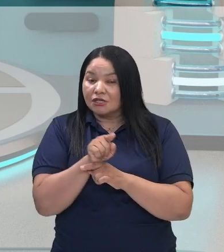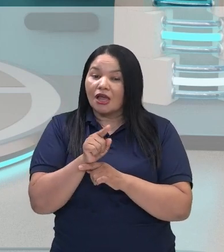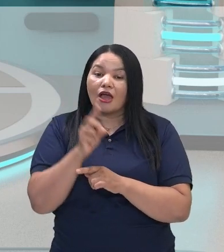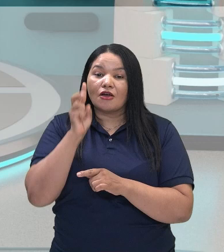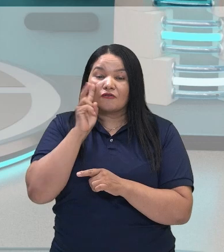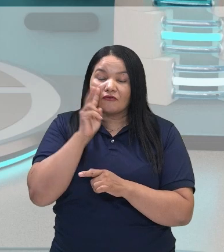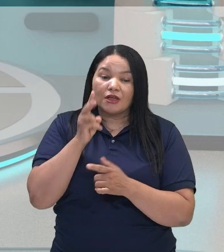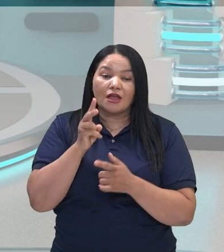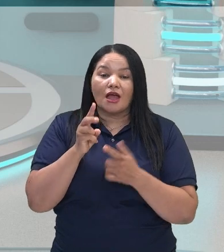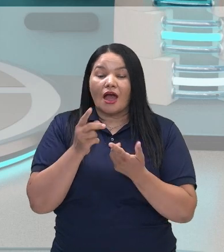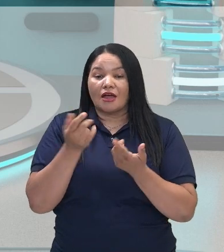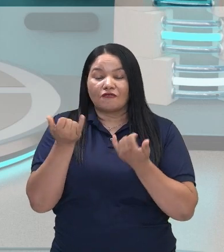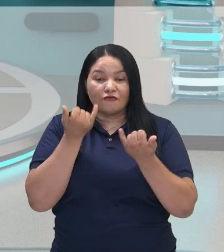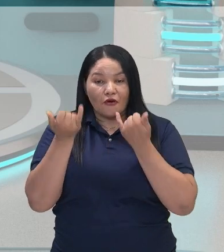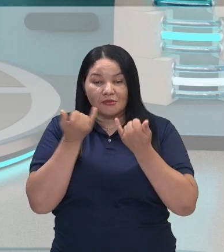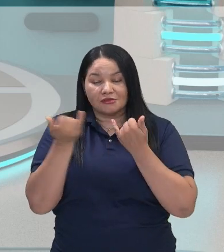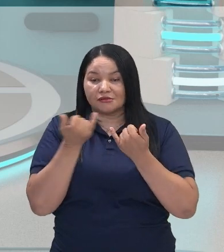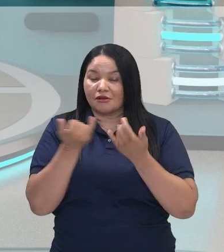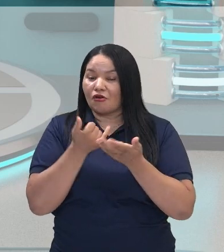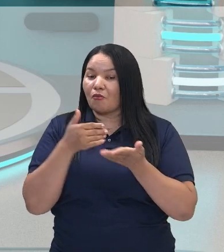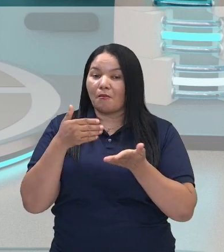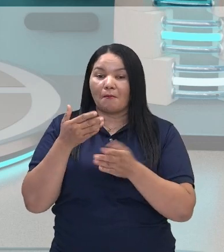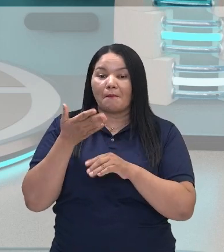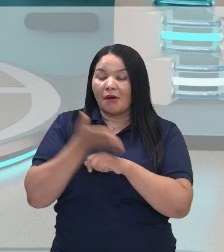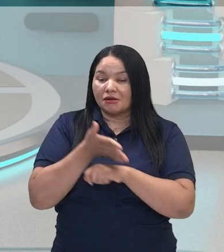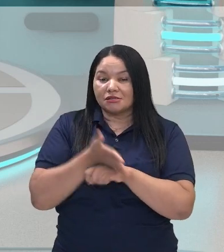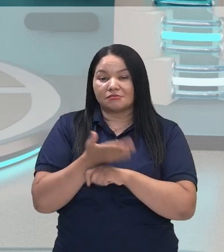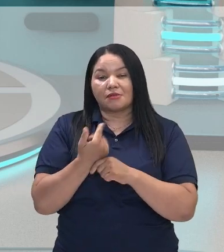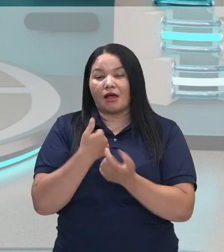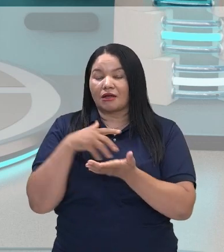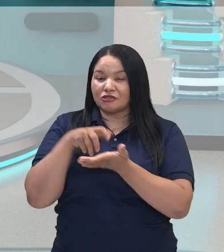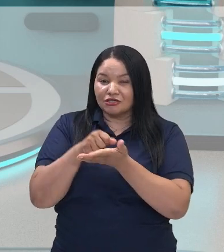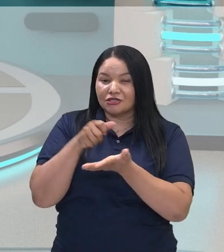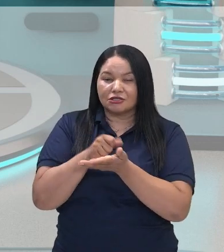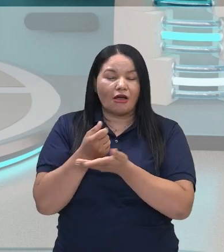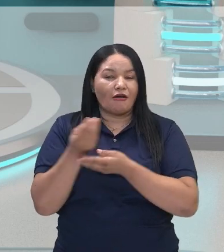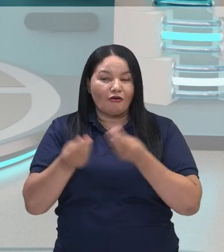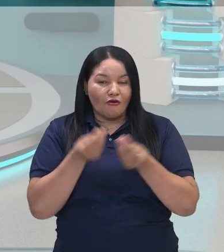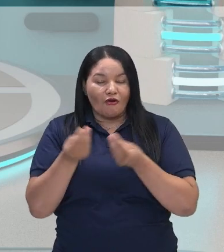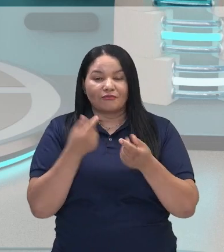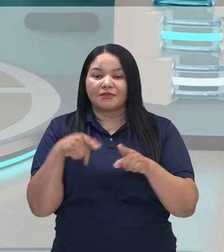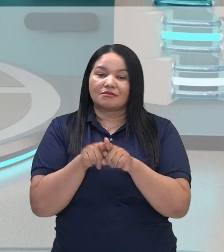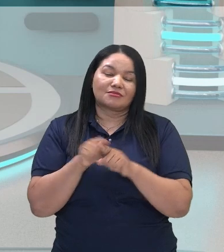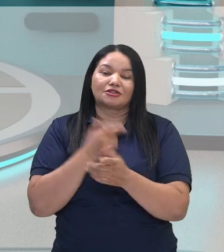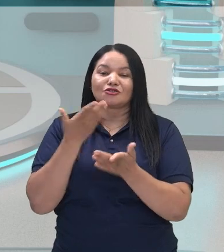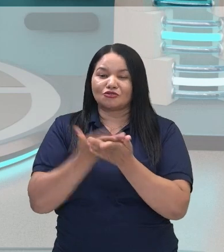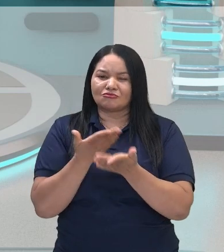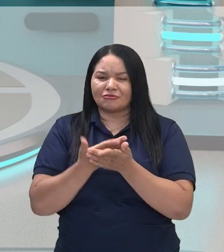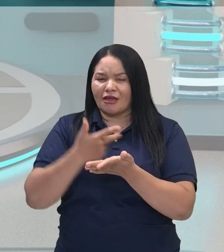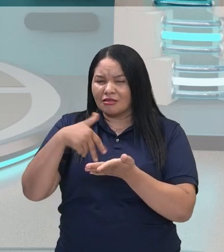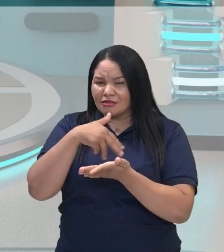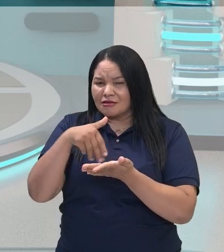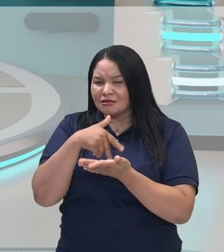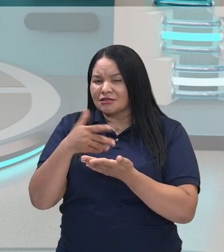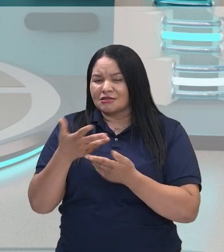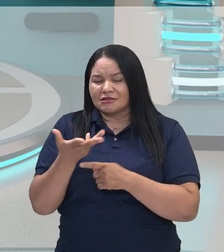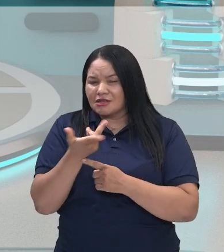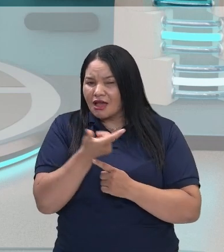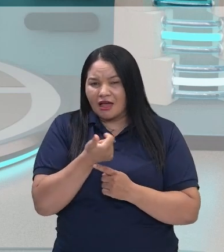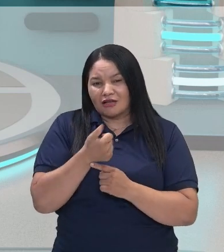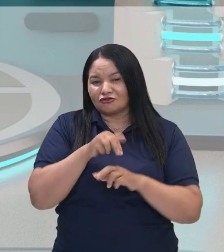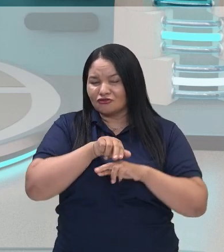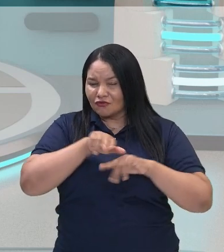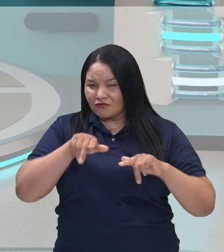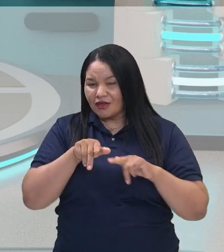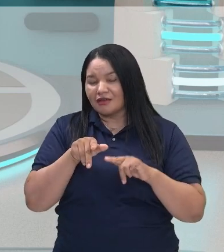né, informações como participar, como fazer a seleção, né, como estudar a dança, as artes cênicas.